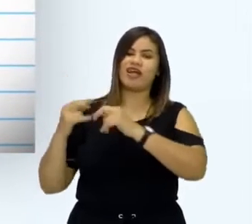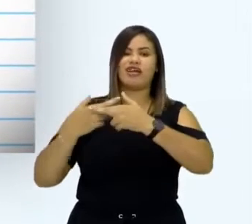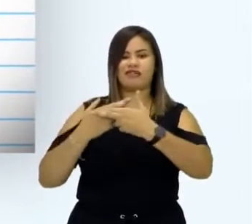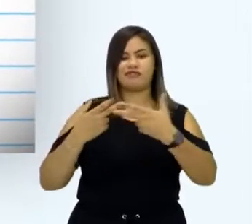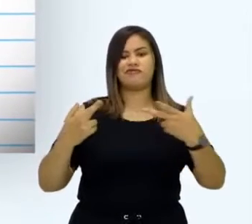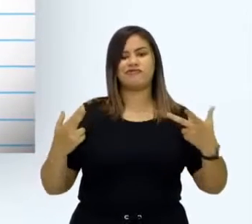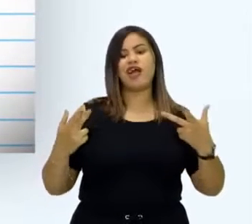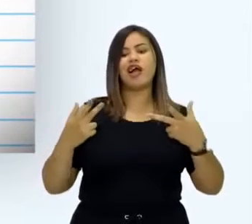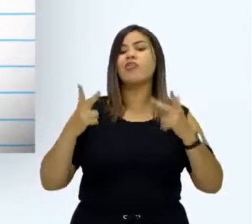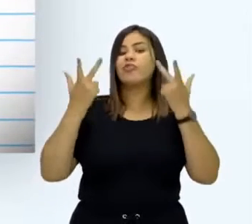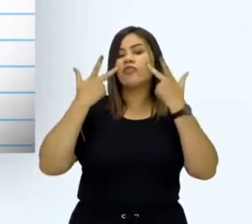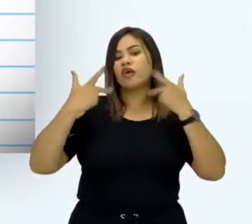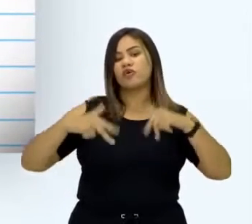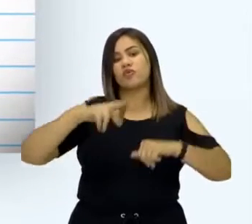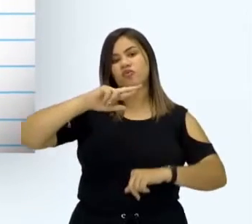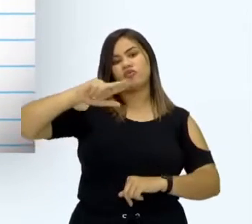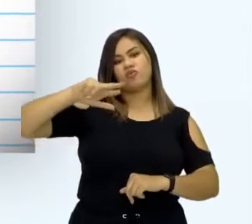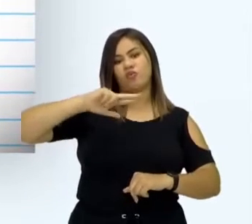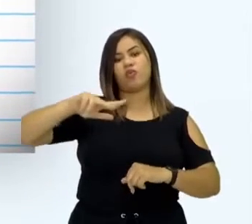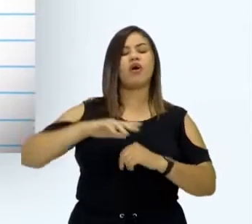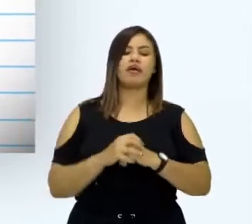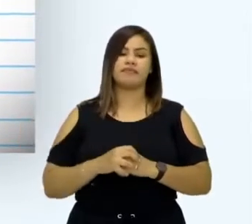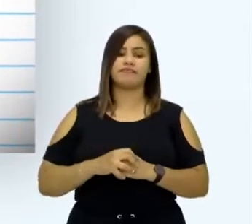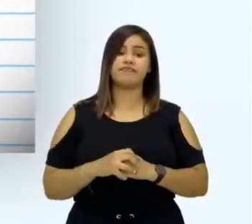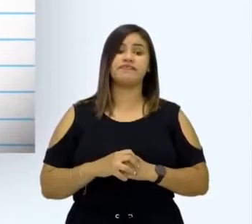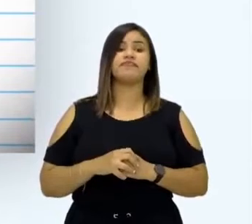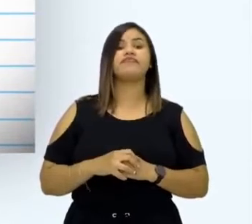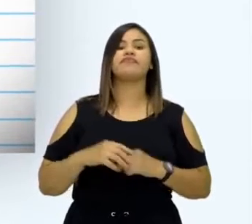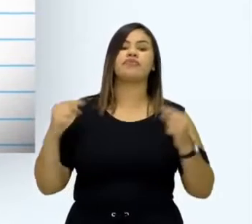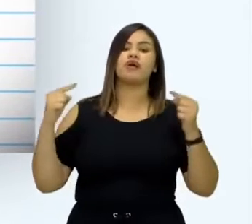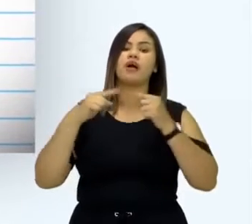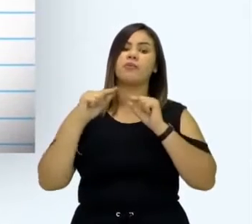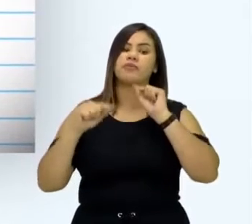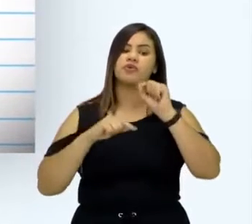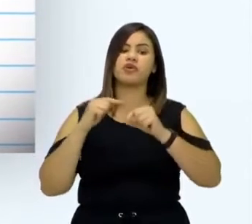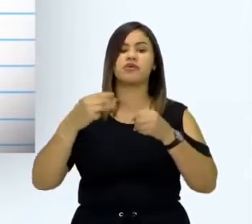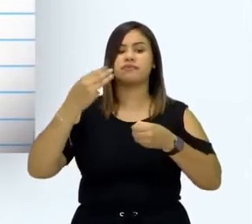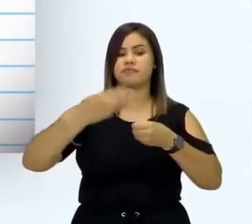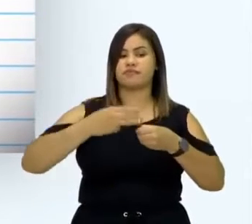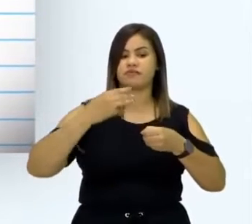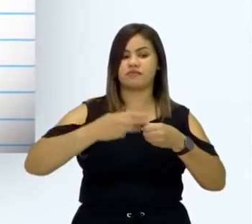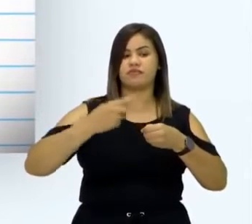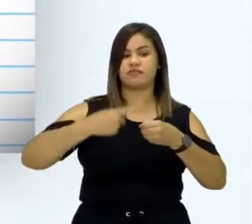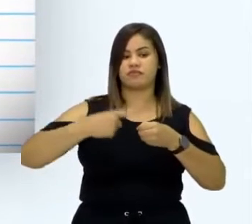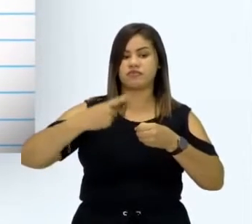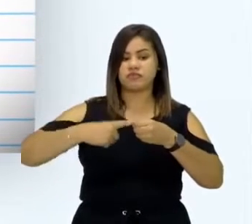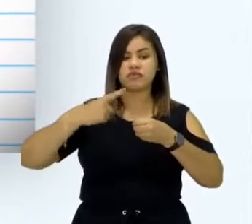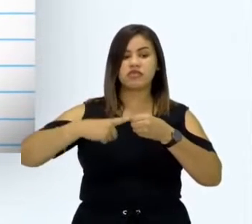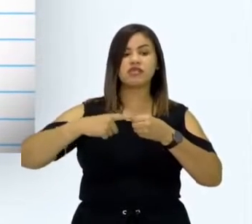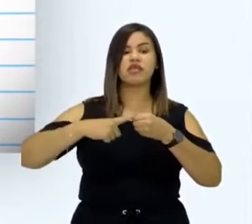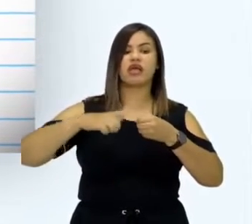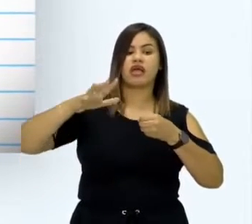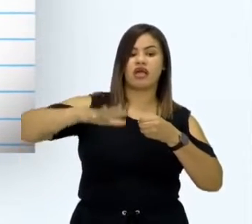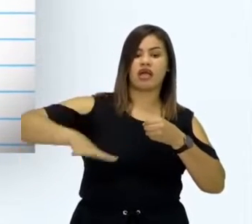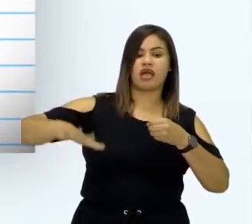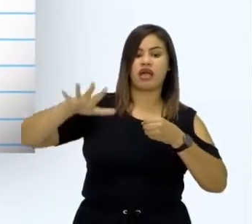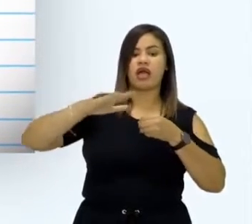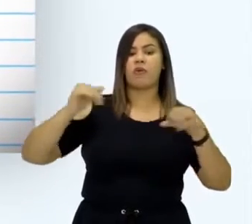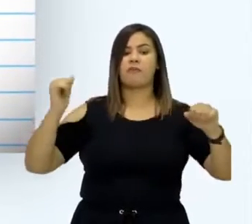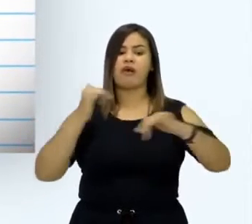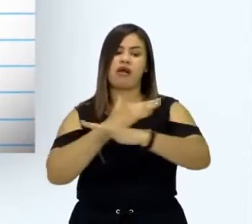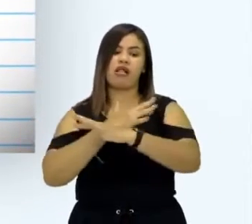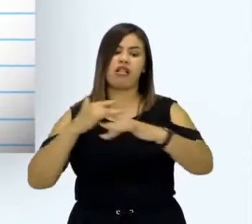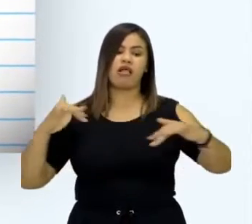coberturas artificiais não agrícolas. Estão incluídas nessa categoria as metrópoles, cidades, vilas, áreas de rodovias, de serviços